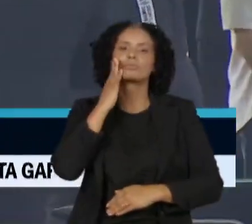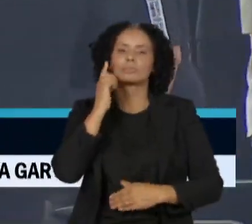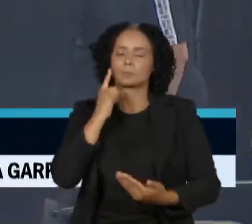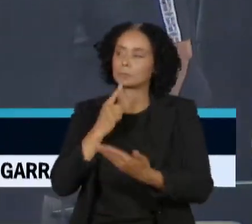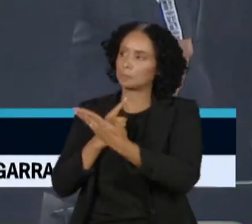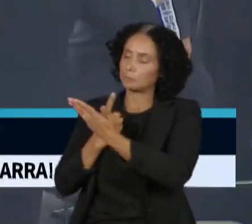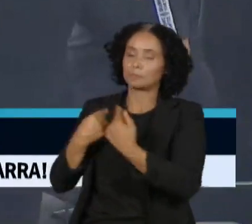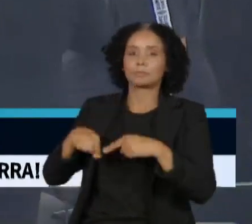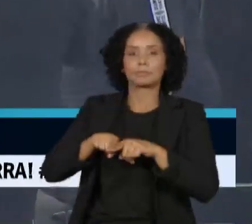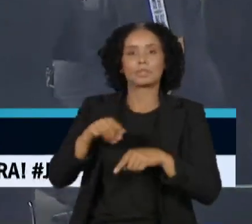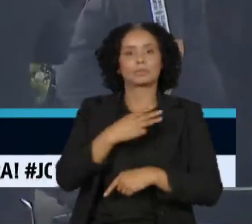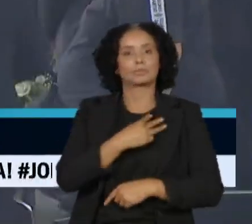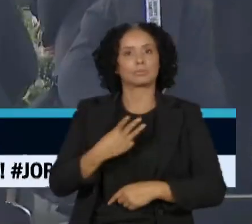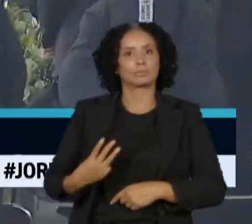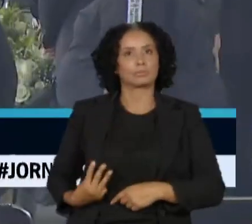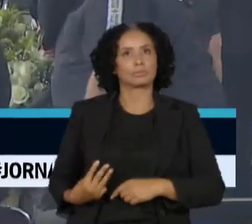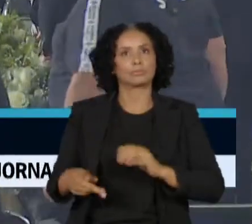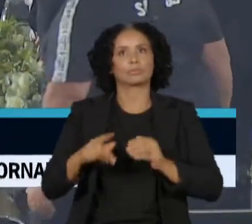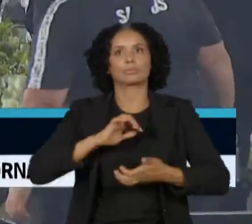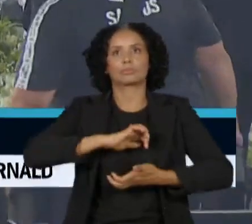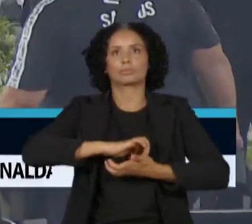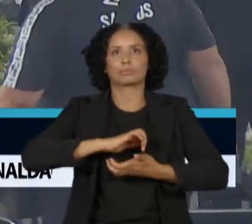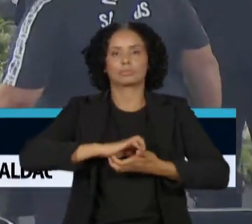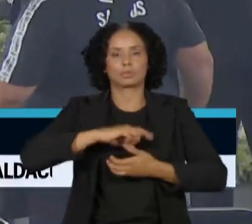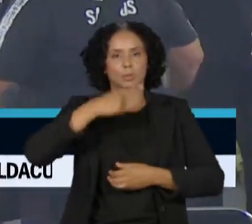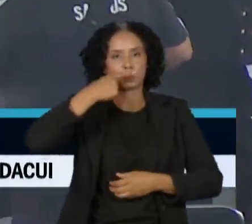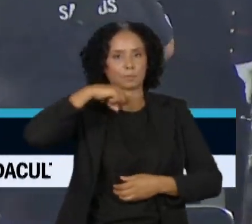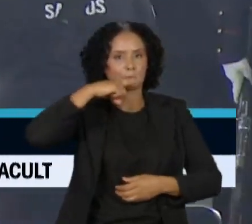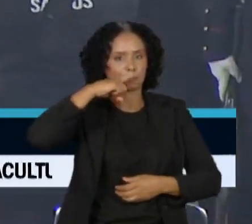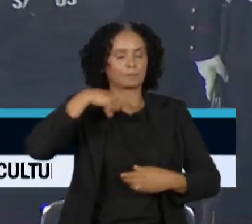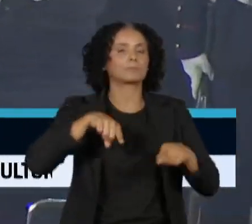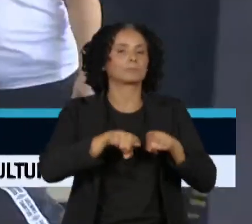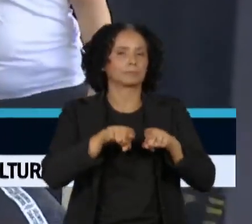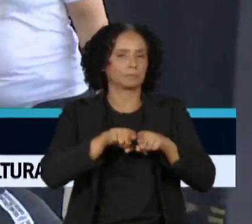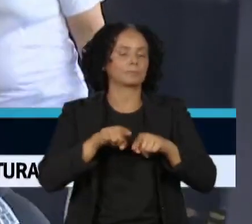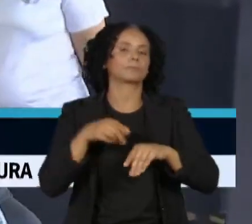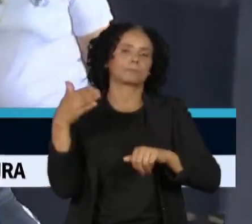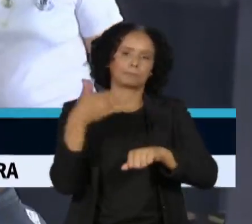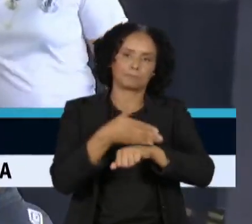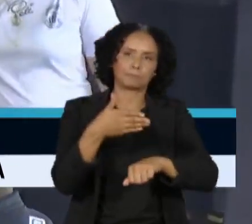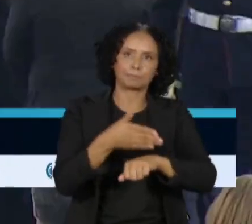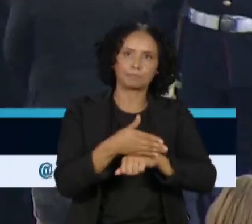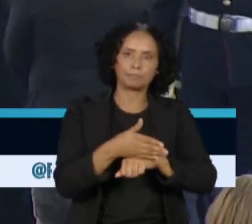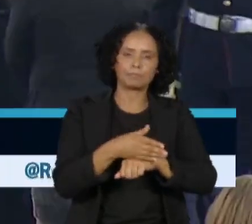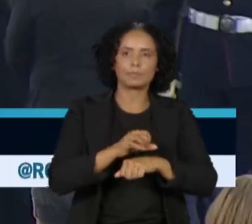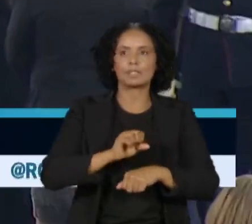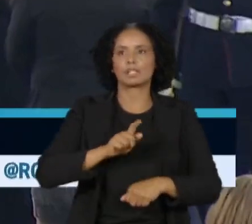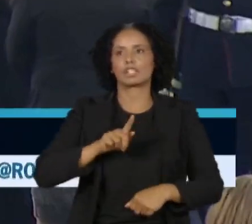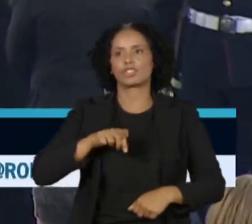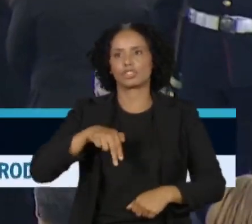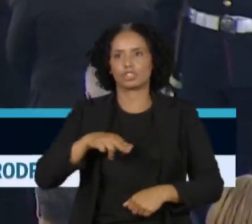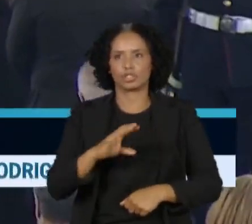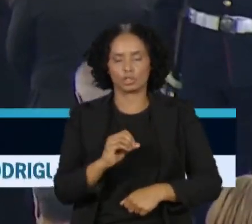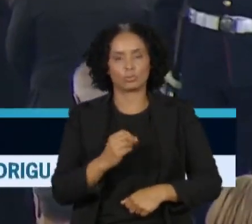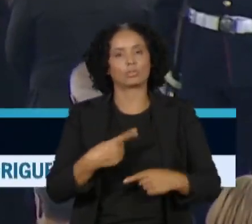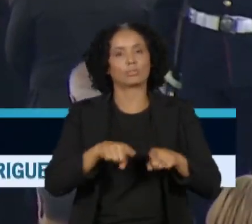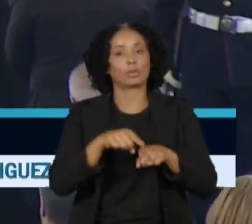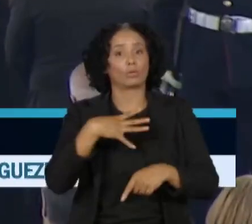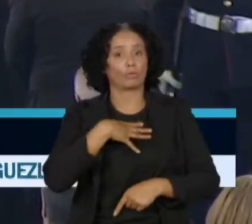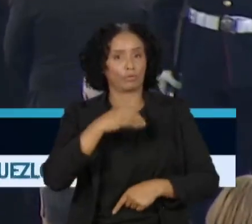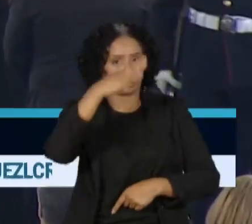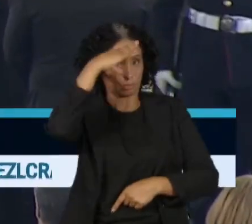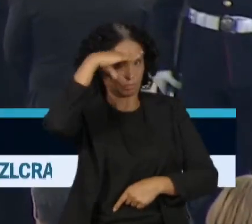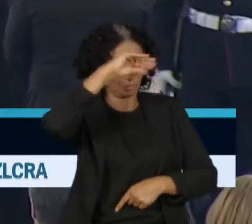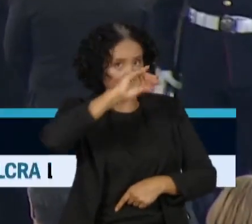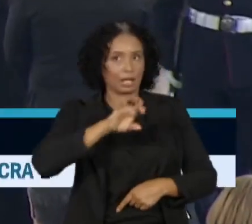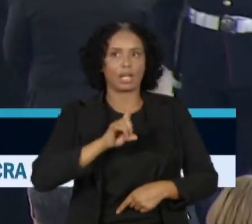Freitas, e o ministro do Supremo Tribunal Federal, Gilmar Mendes, também compareceram. Serginho Chulapa e Edinho, filho de Pelé, foram